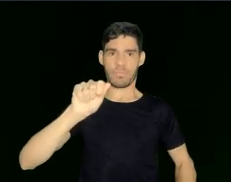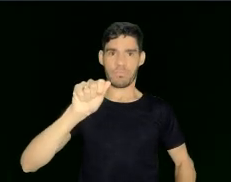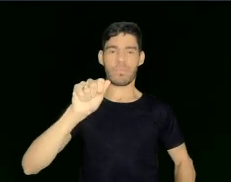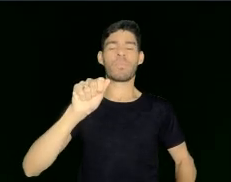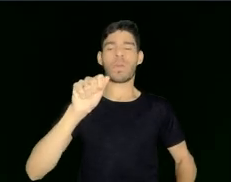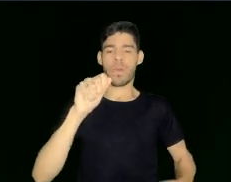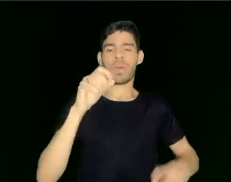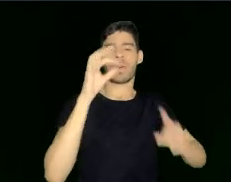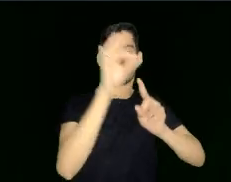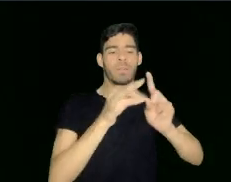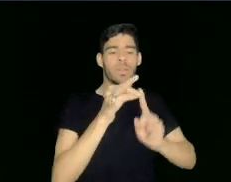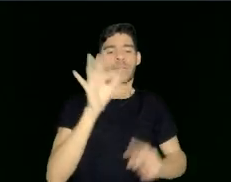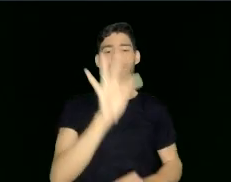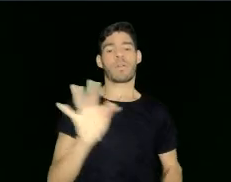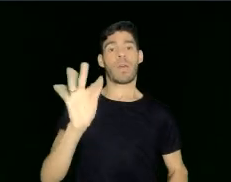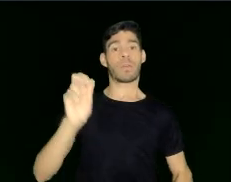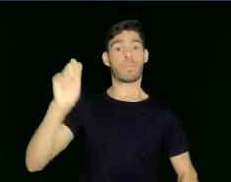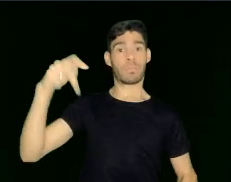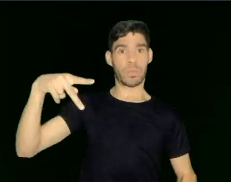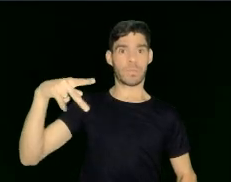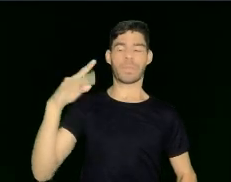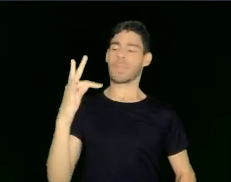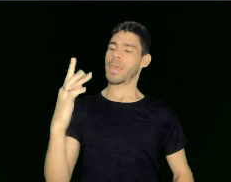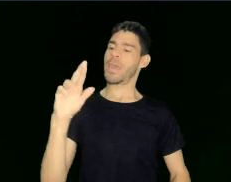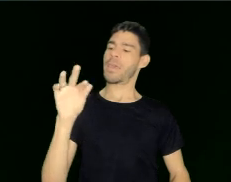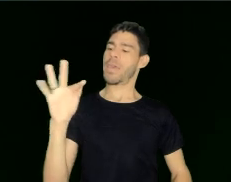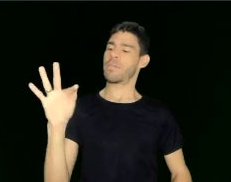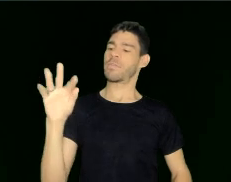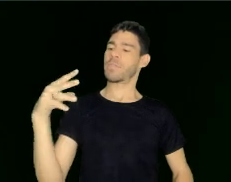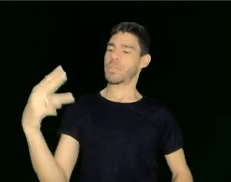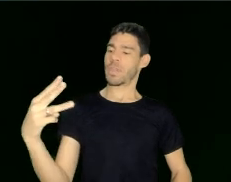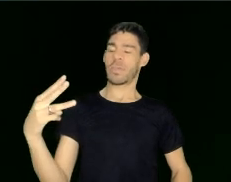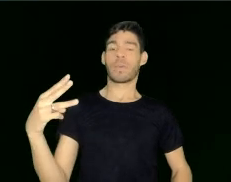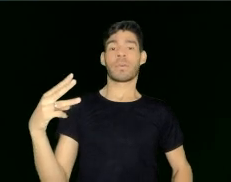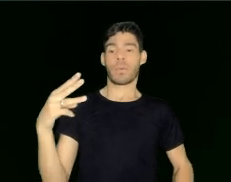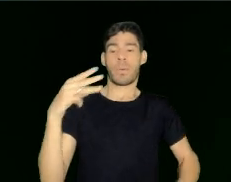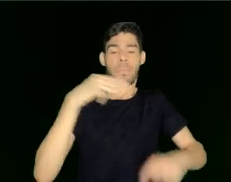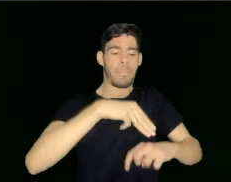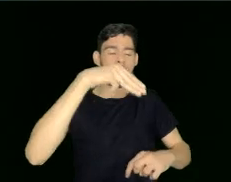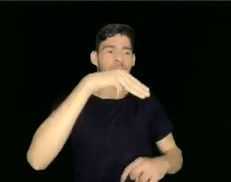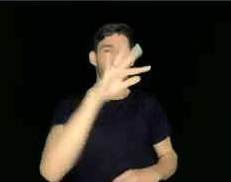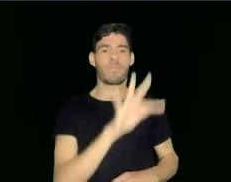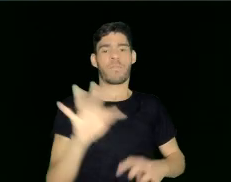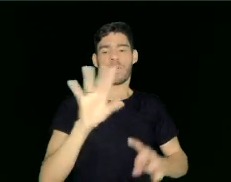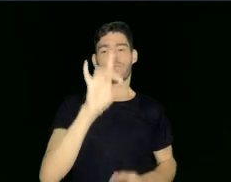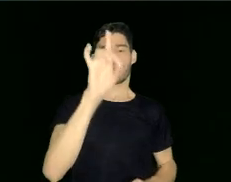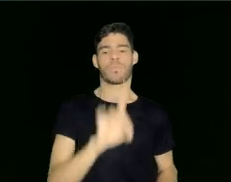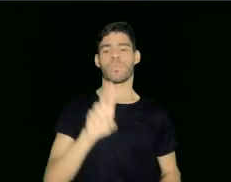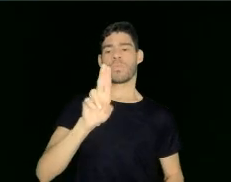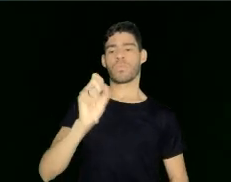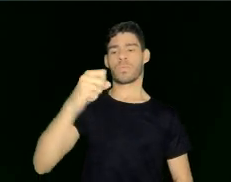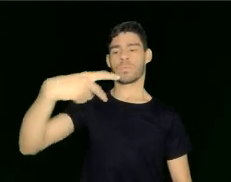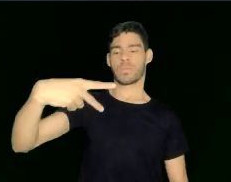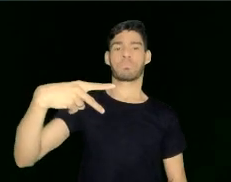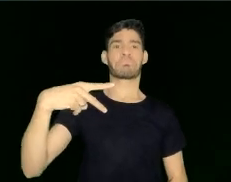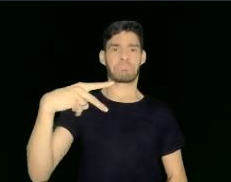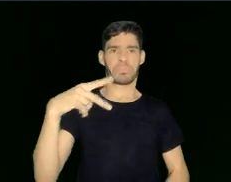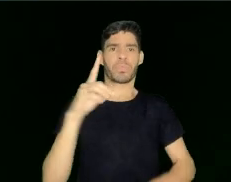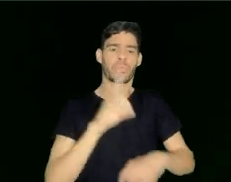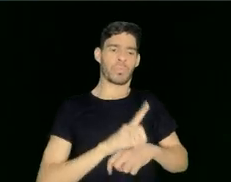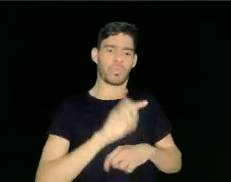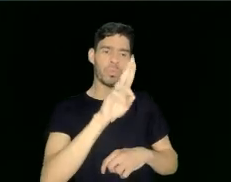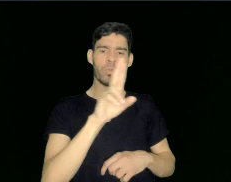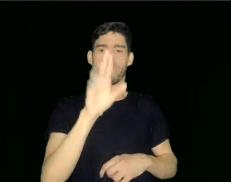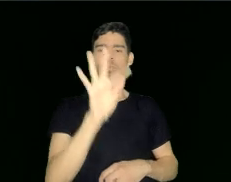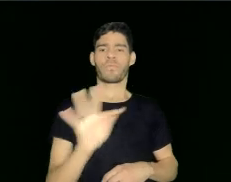a doutora Vera Lúcia Jukovski, desembargadora federal aposentada do TRF3, com mestrado pela Faculdade de